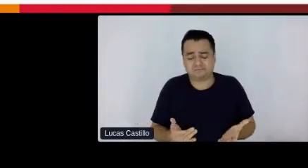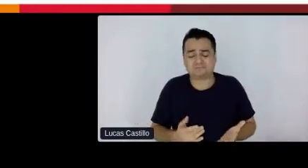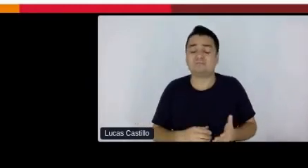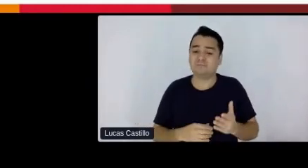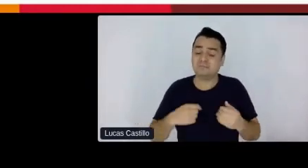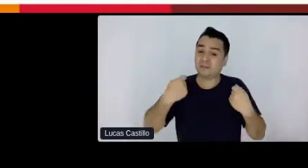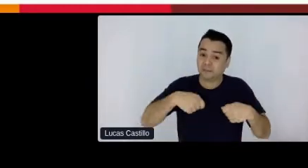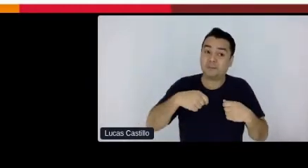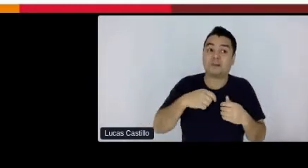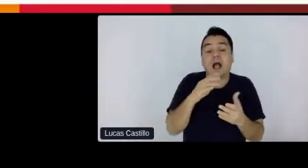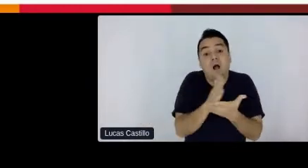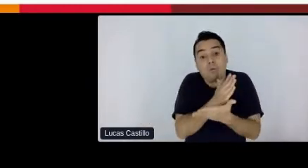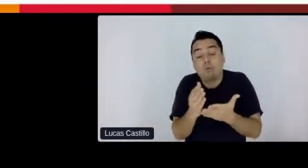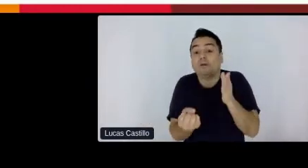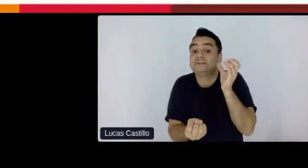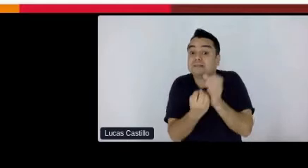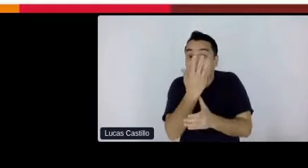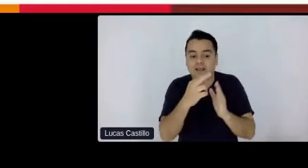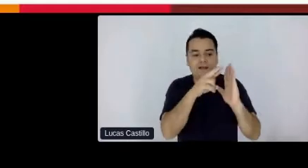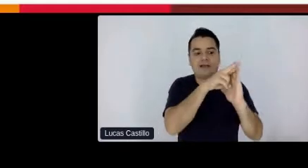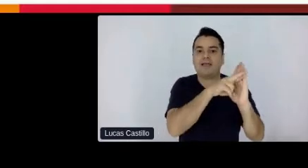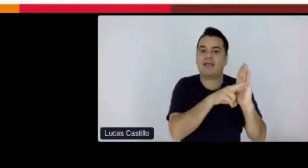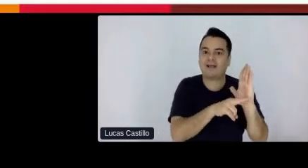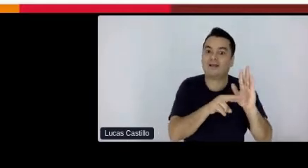diversidade. E isso é bem bacana, porque você fica ali